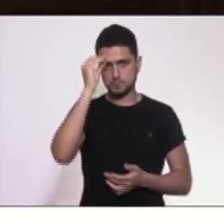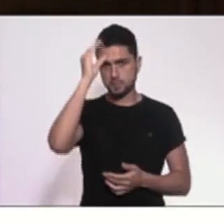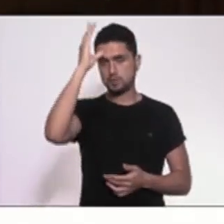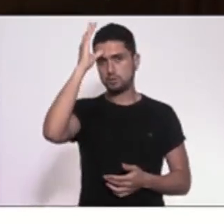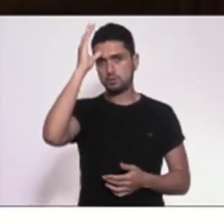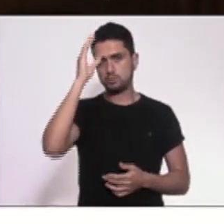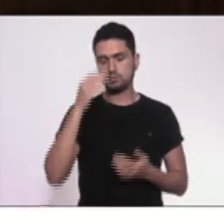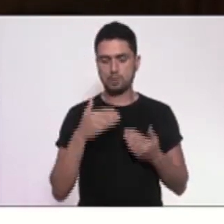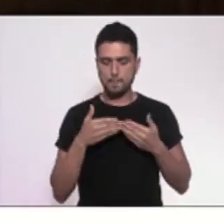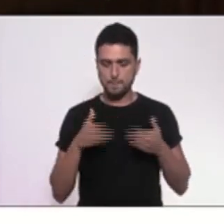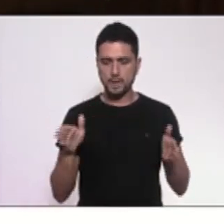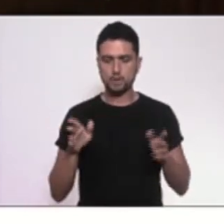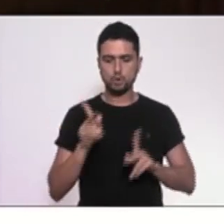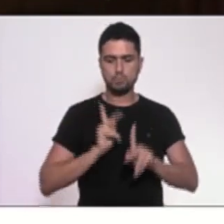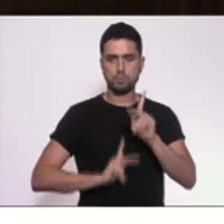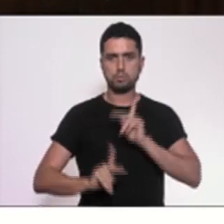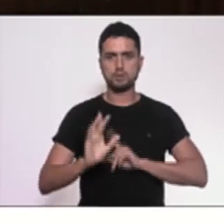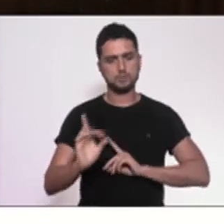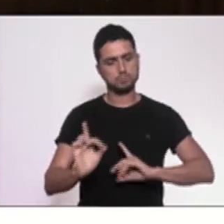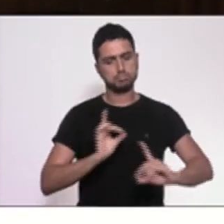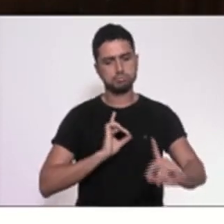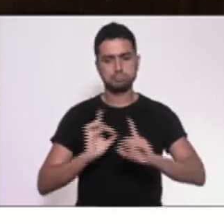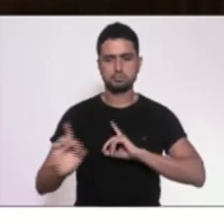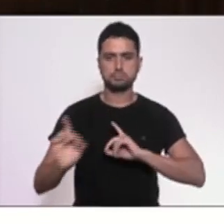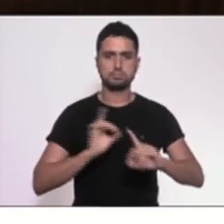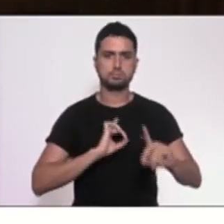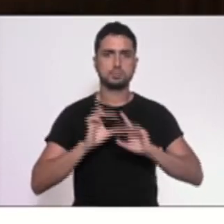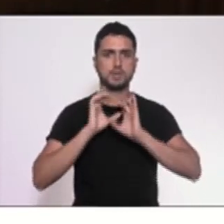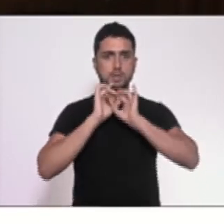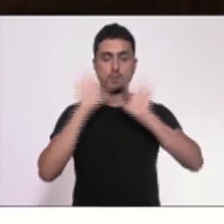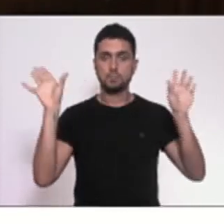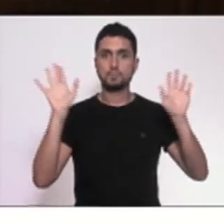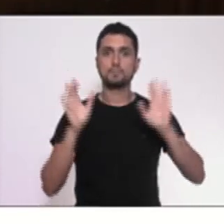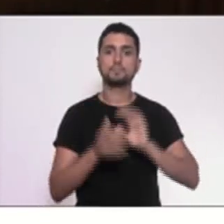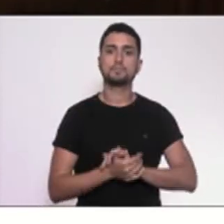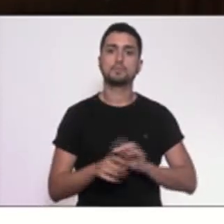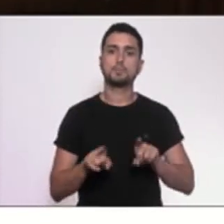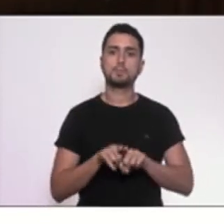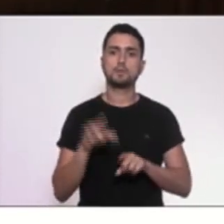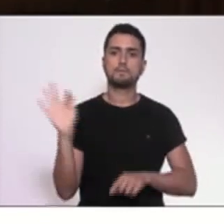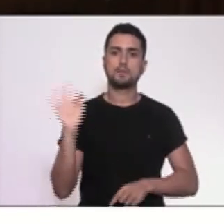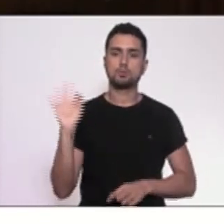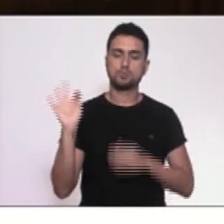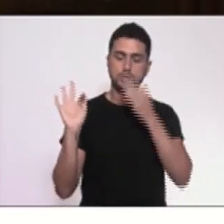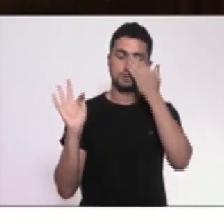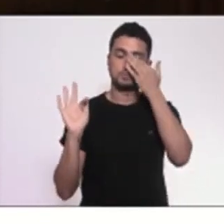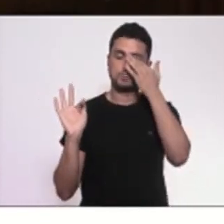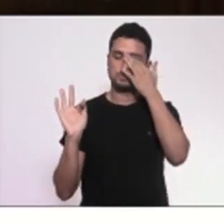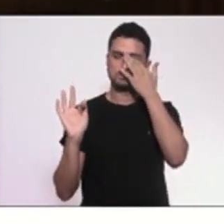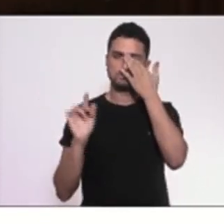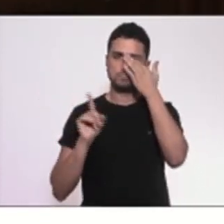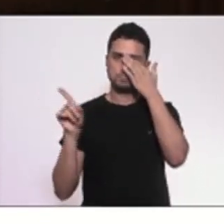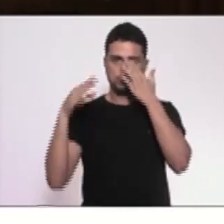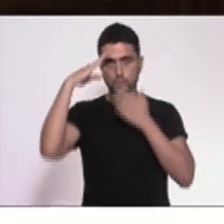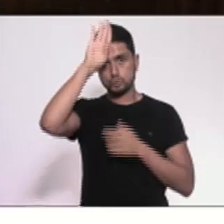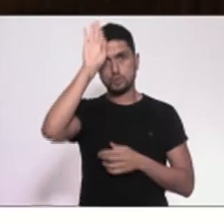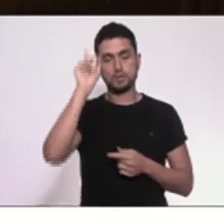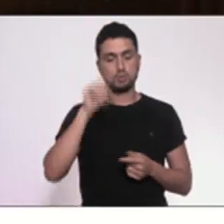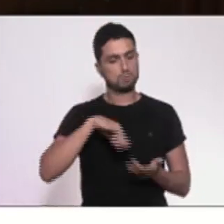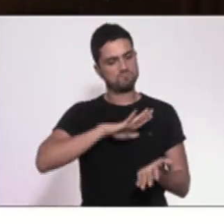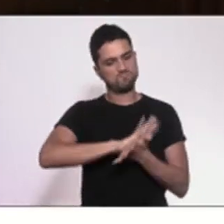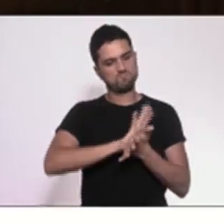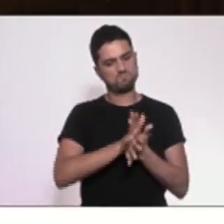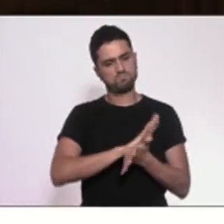população e ao pensamento da área de ciências humanas, como são as universidades. Ele ataca mesmo aqueles centros de produção de conhecimento mais